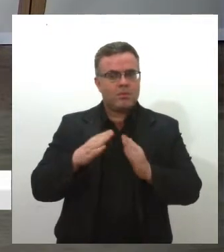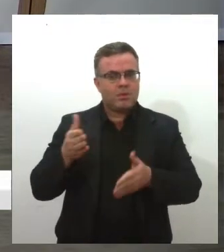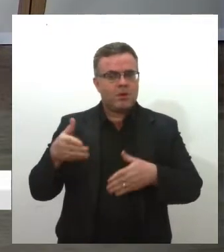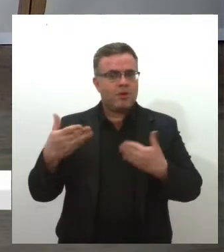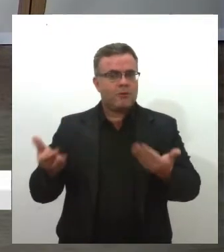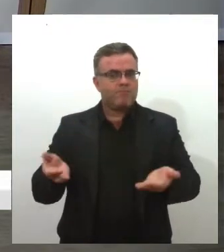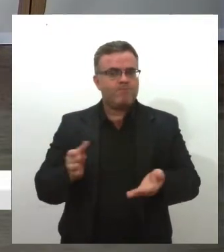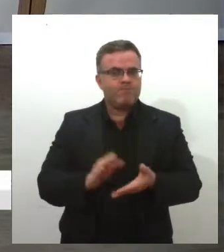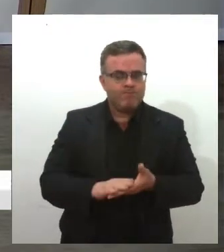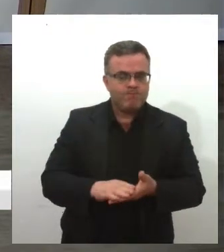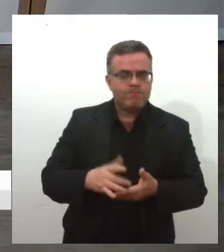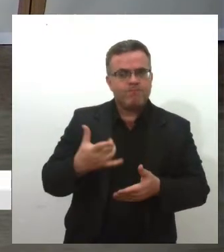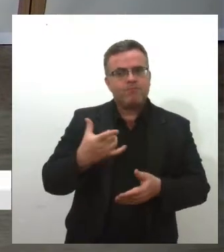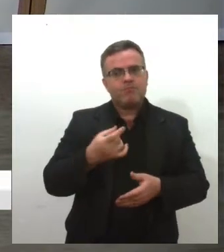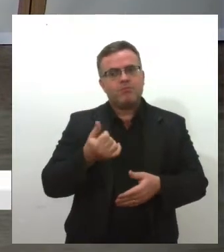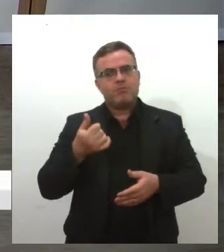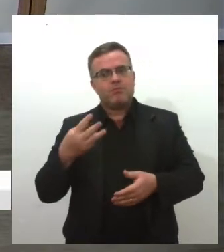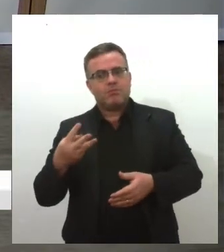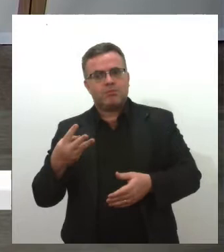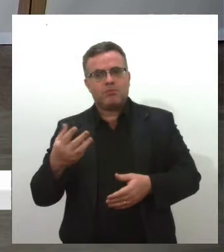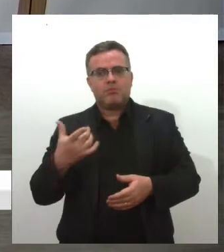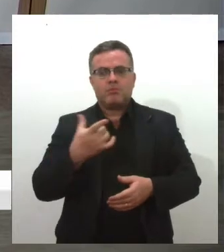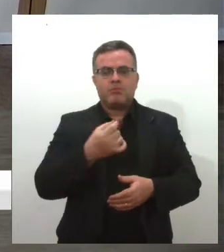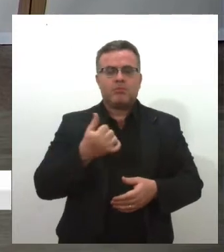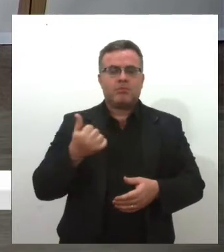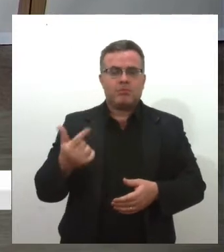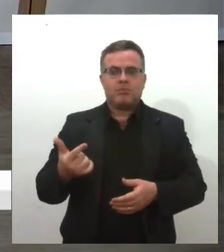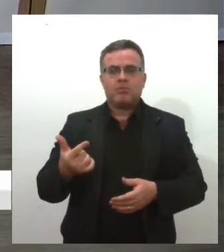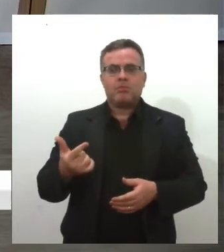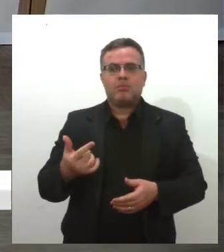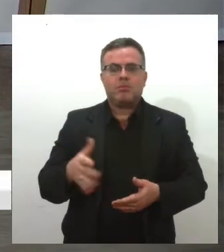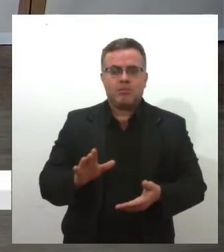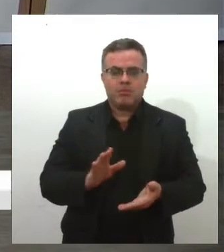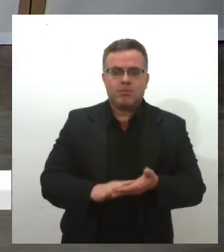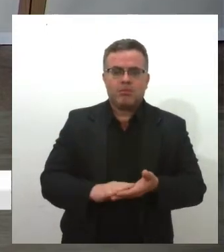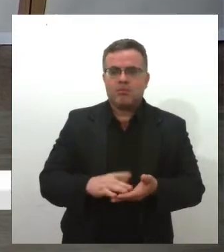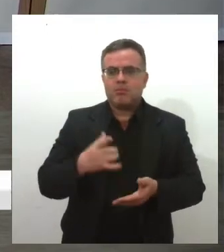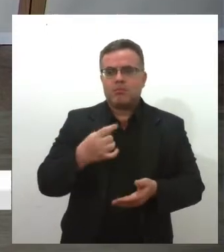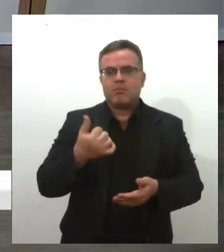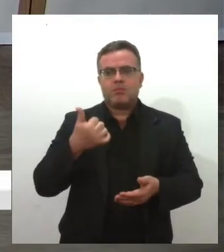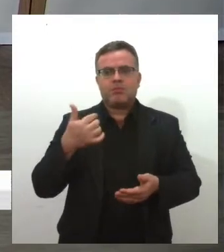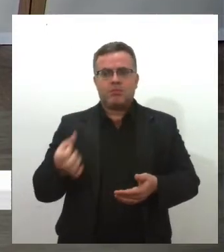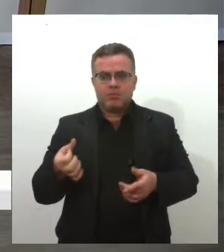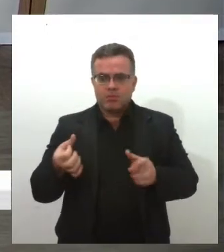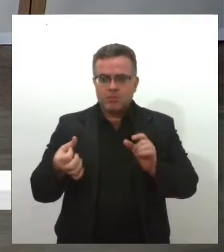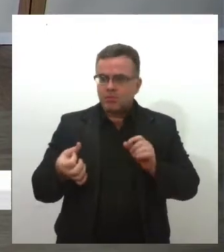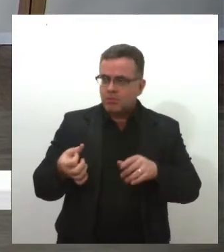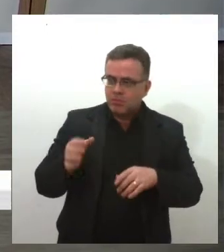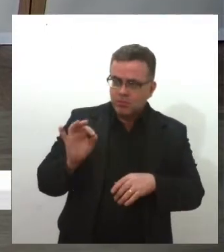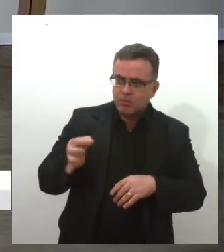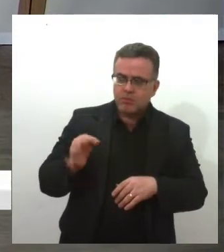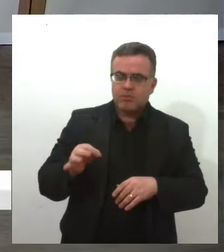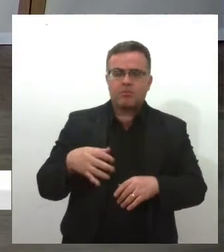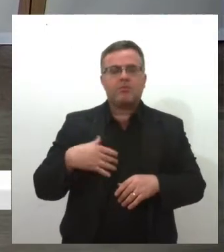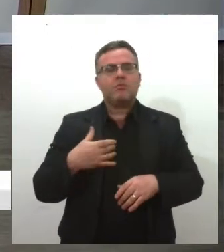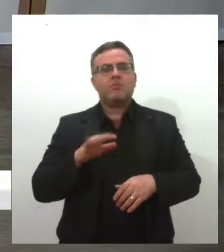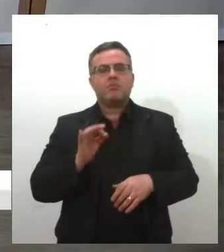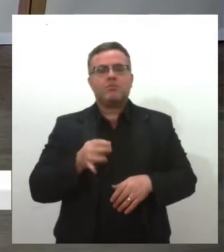Acho que em 2013, foi isso? 2012? Foi 2016, na 2016. Realidade.